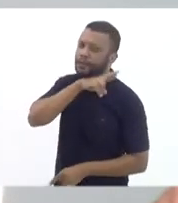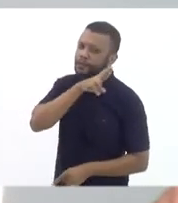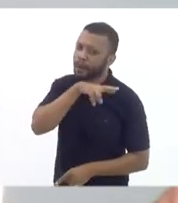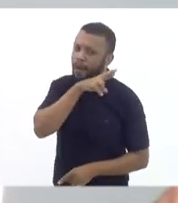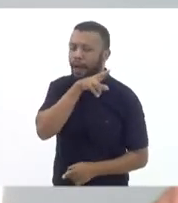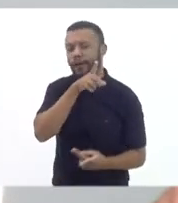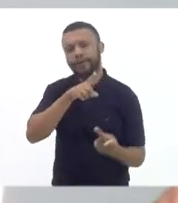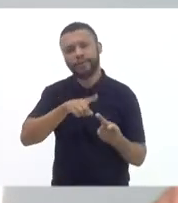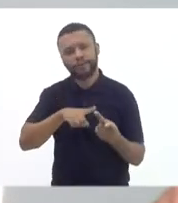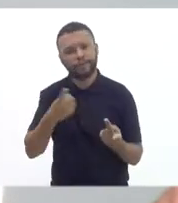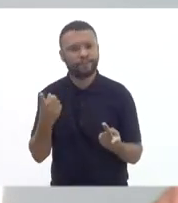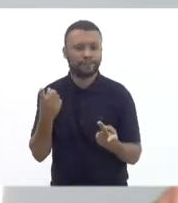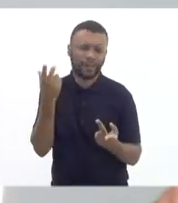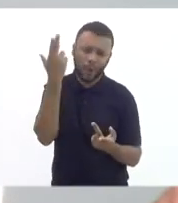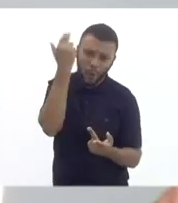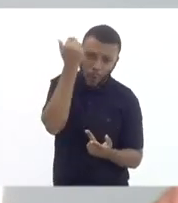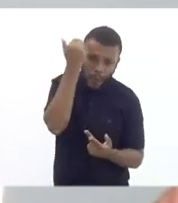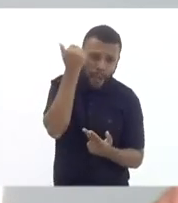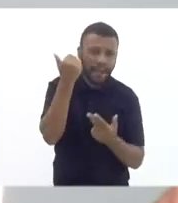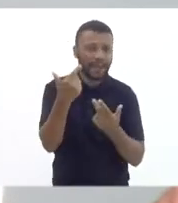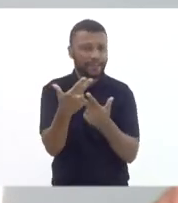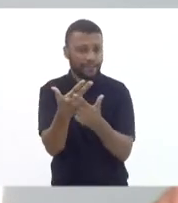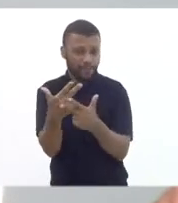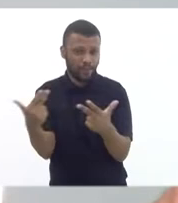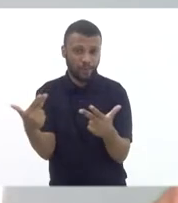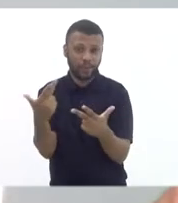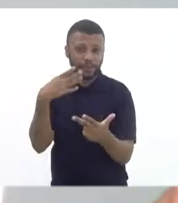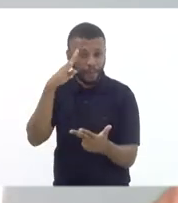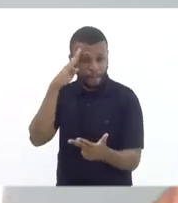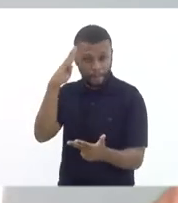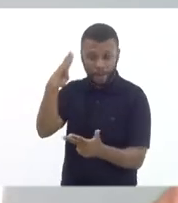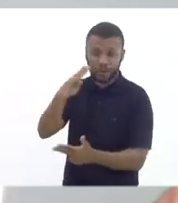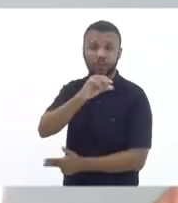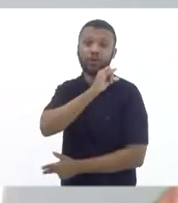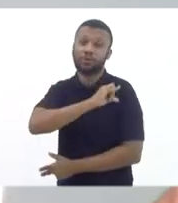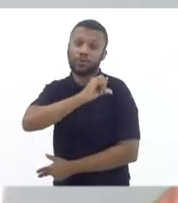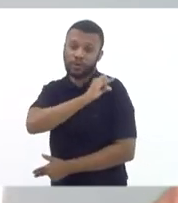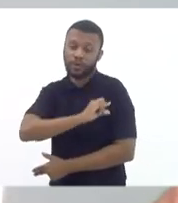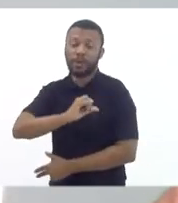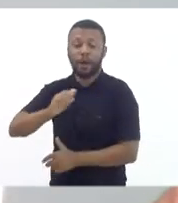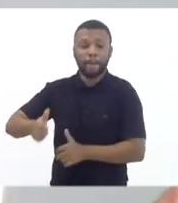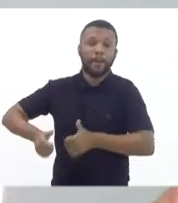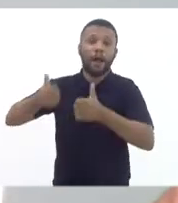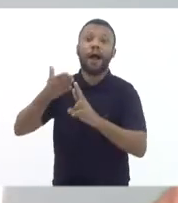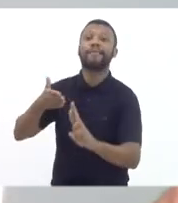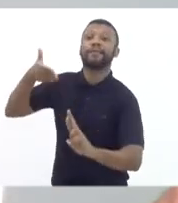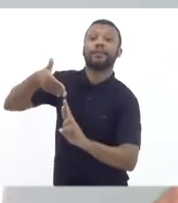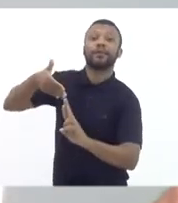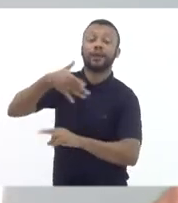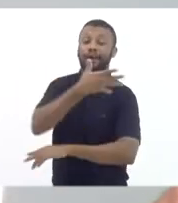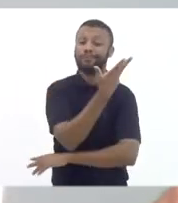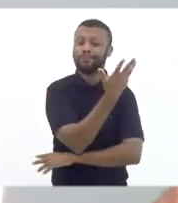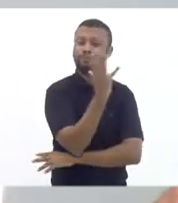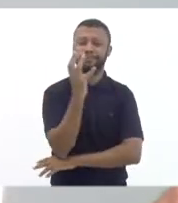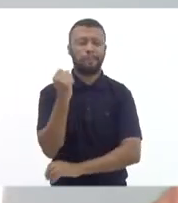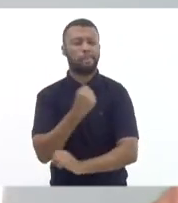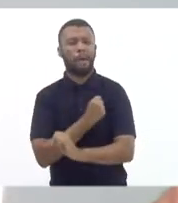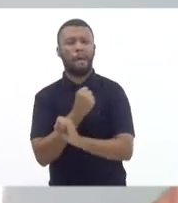disso, particularmente a cidade do Rio de Janeiro, acho que é o melhor exemplo disso. Nós temos a maior floresta urbana do